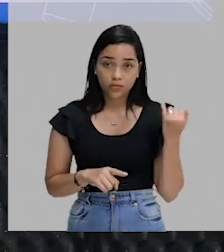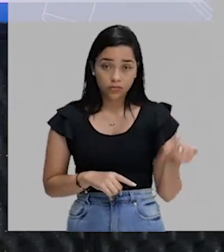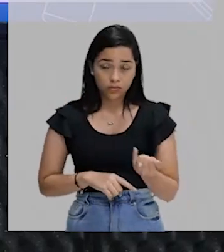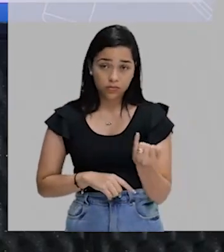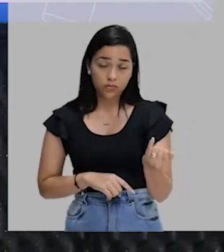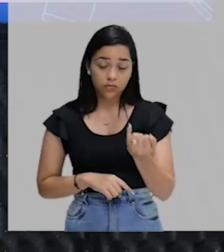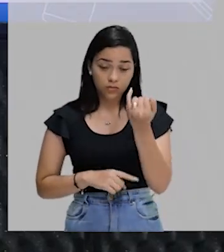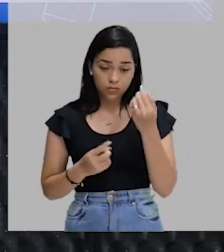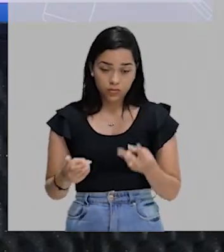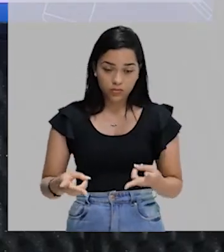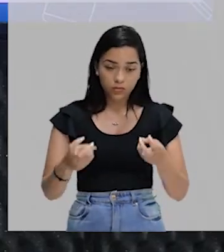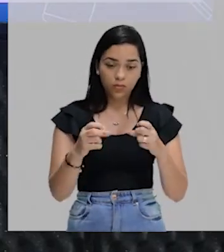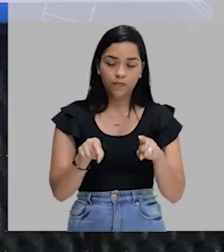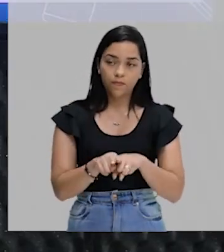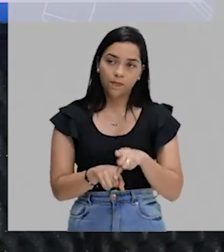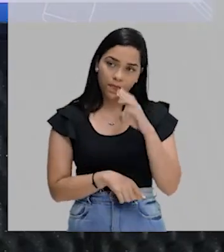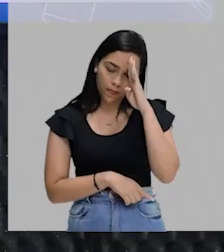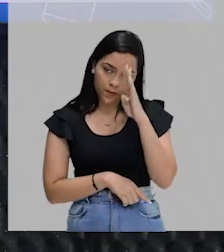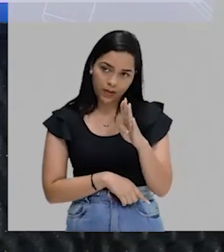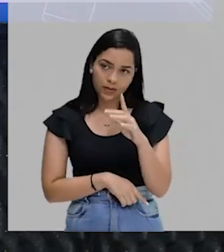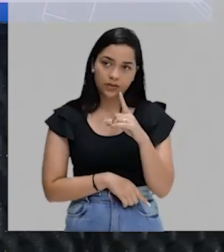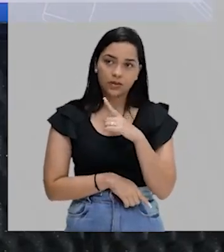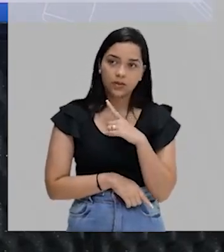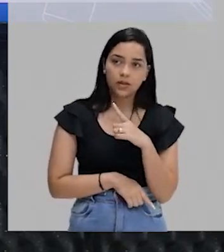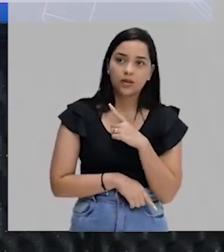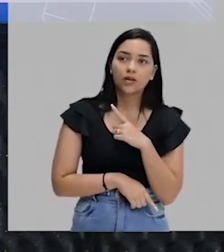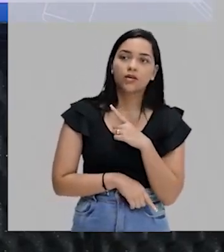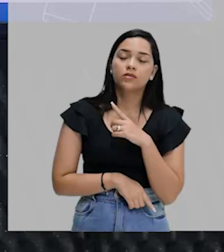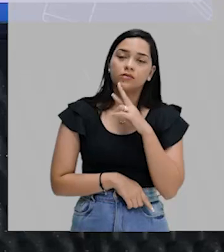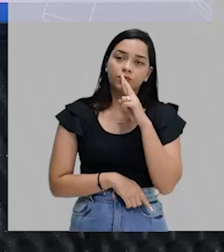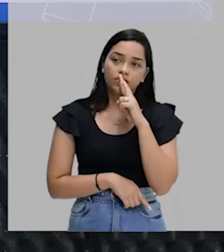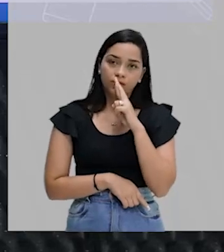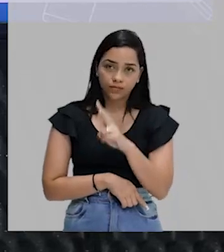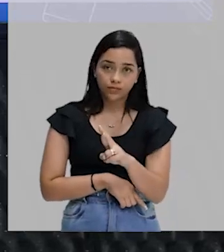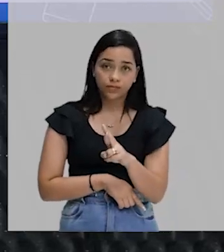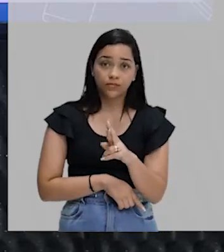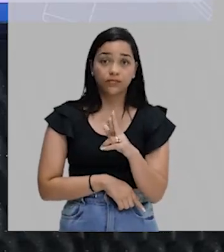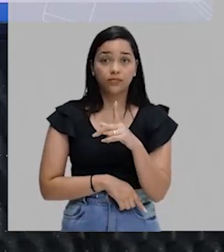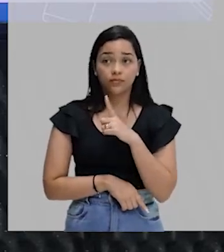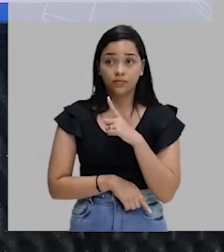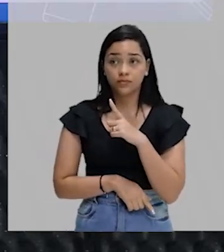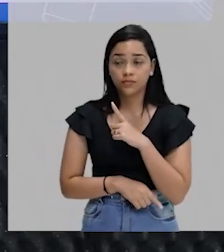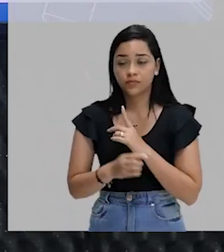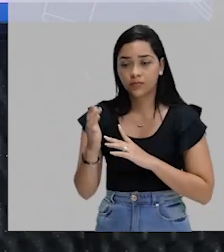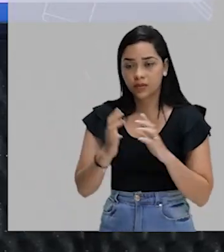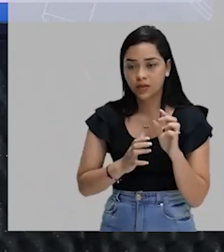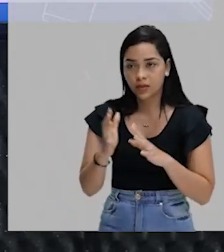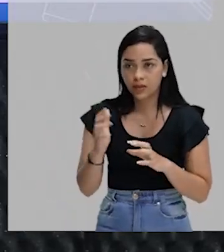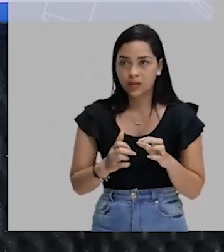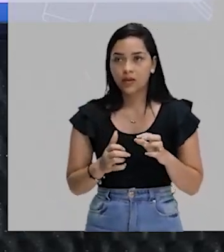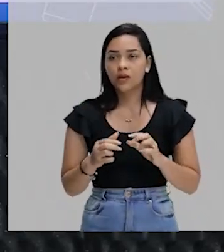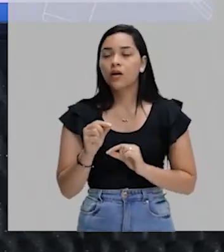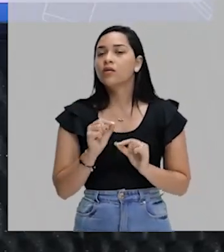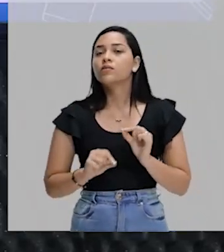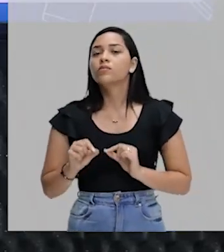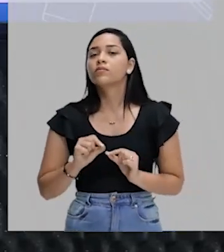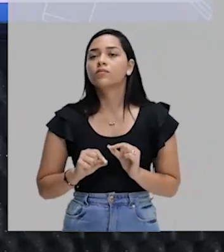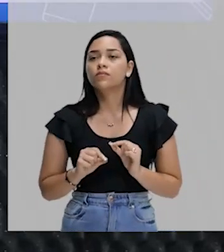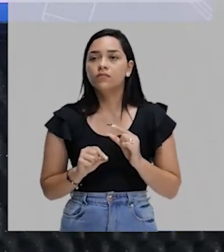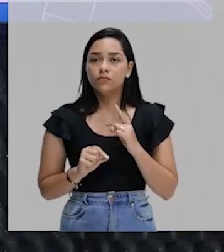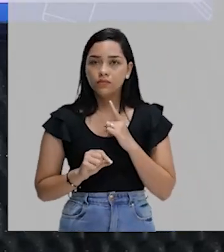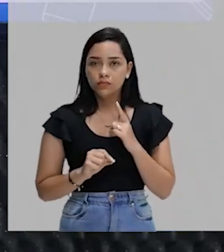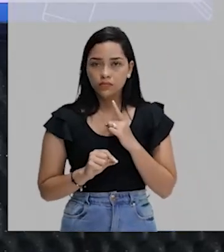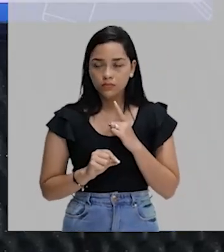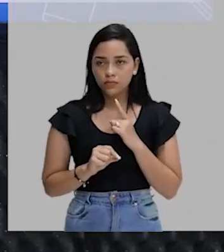também que um dos principais efeitos, um dos principais resultados dessa guerra, na verdade,